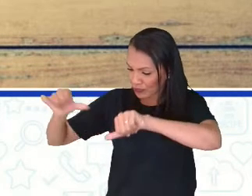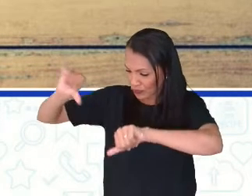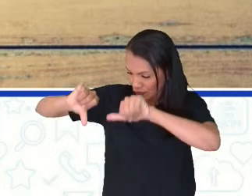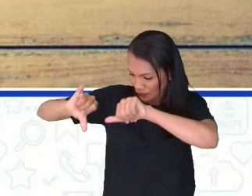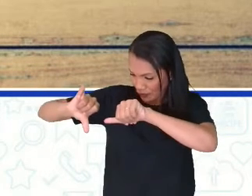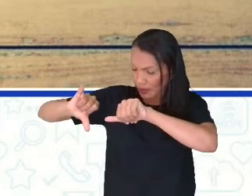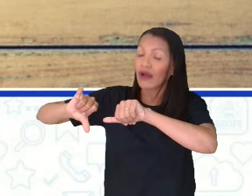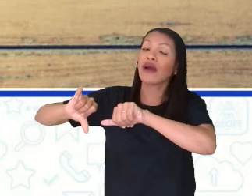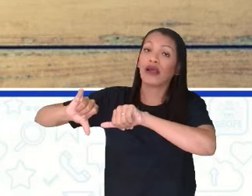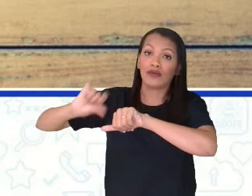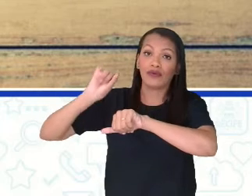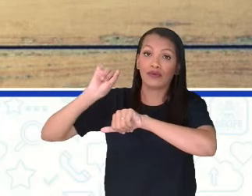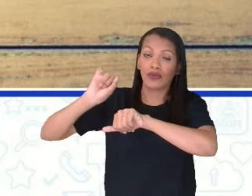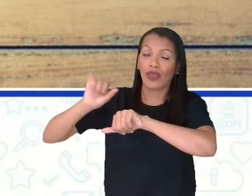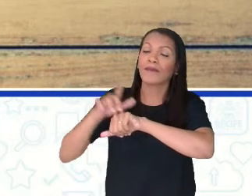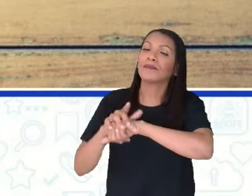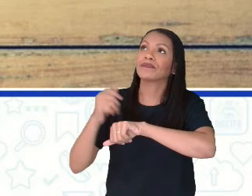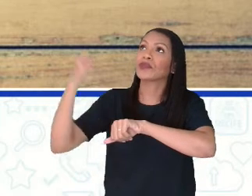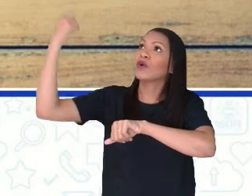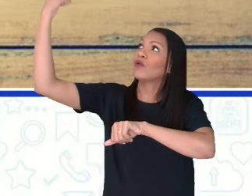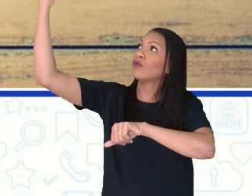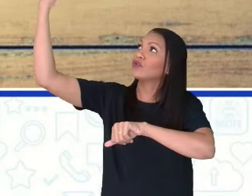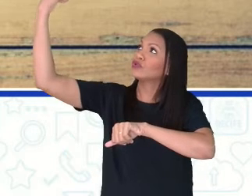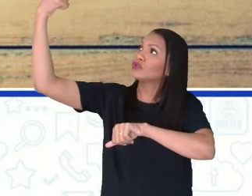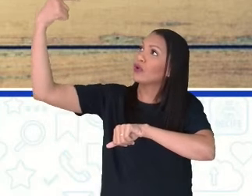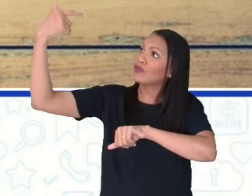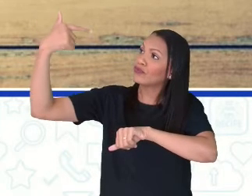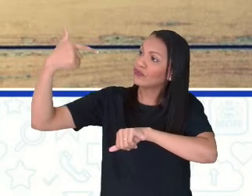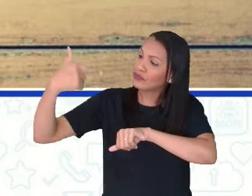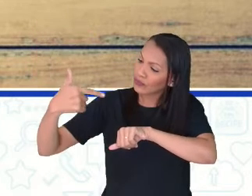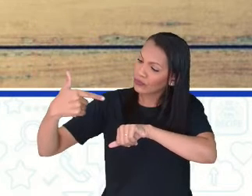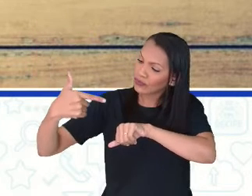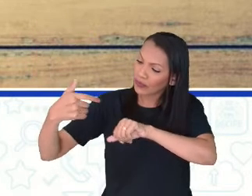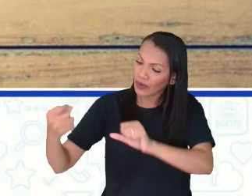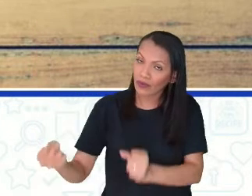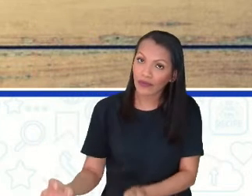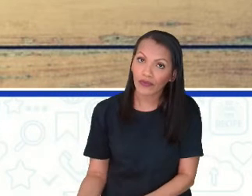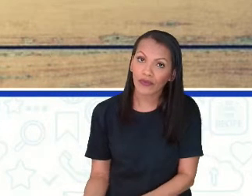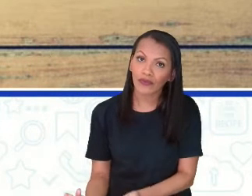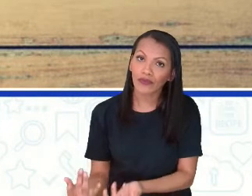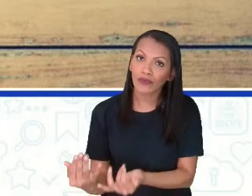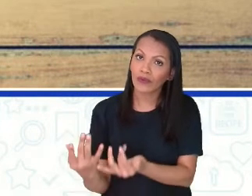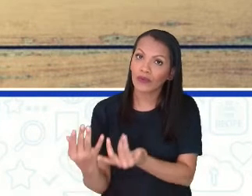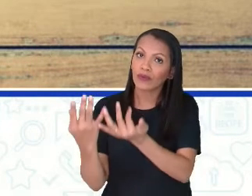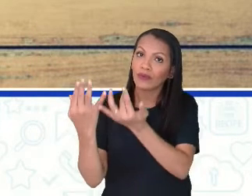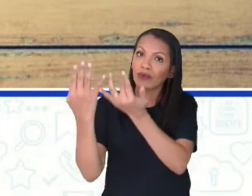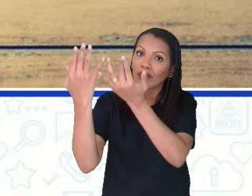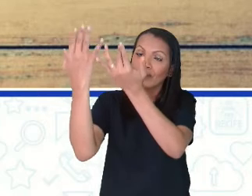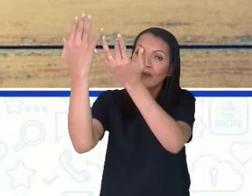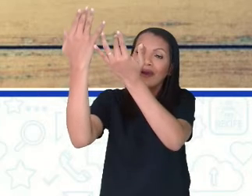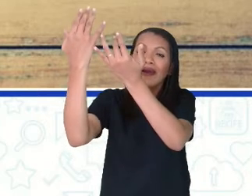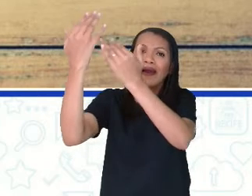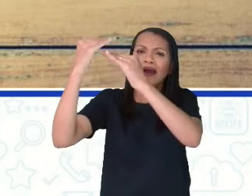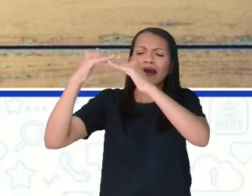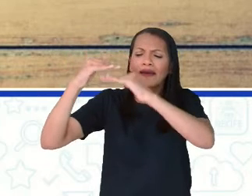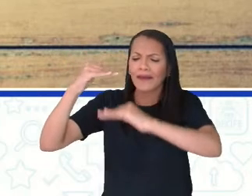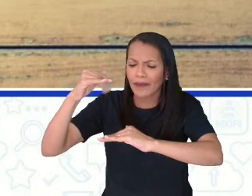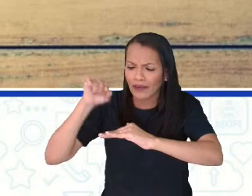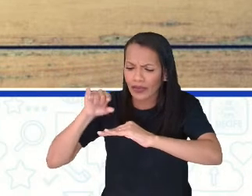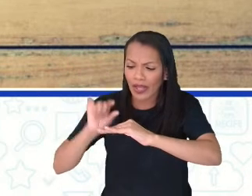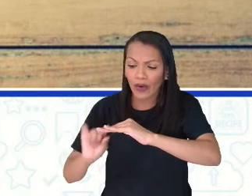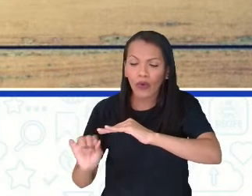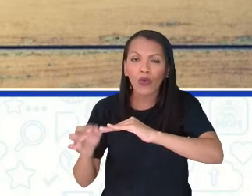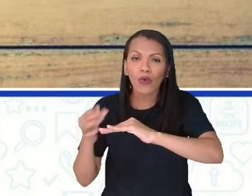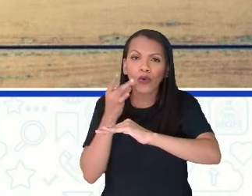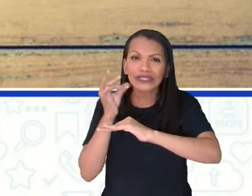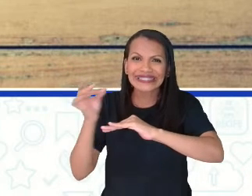como obter o sal de cozinha a partir da evaporação. Então, lembrando que a questão aí da